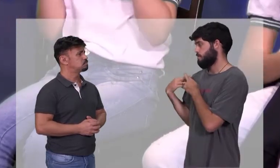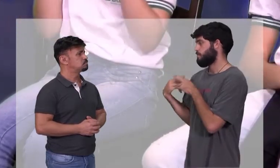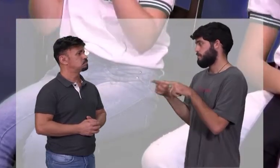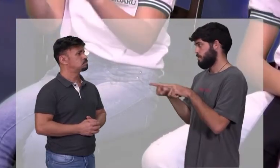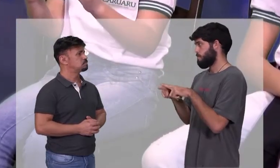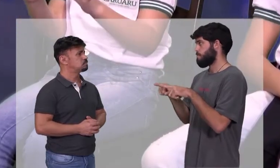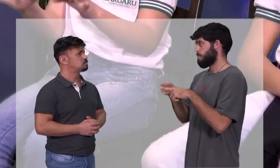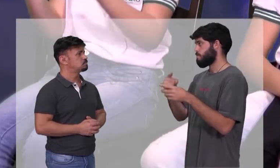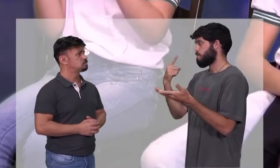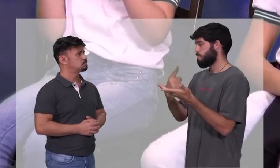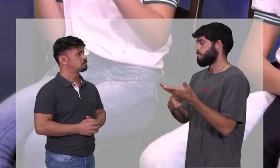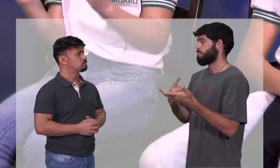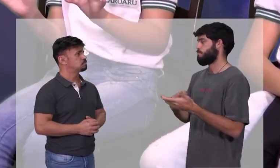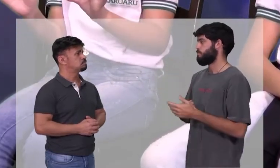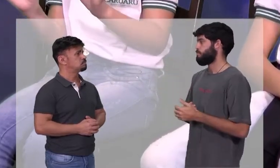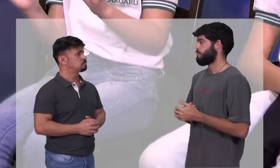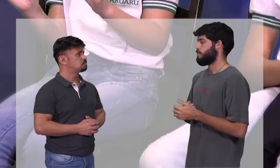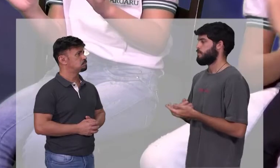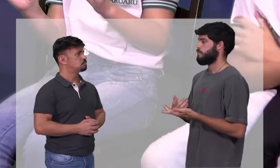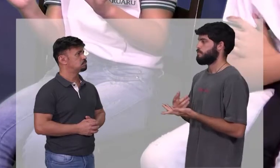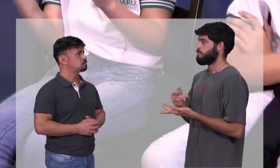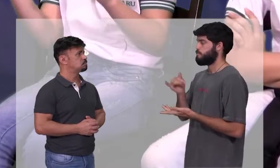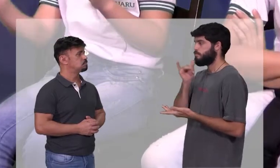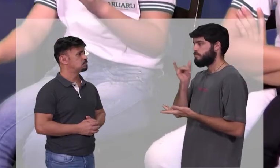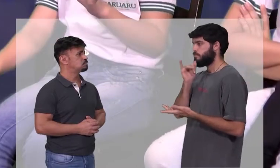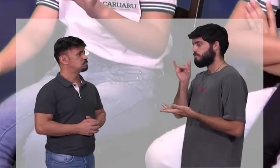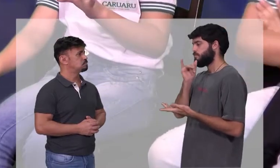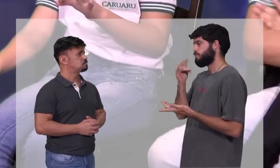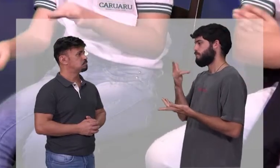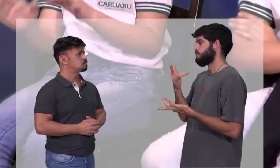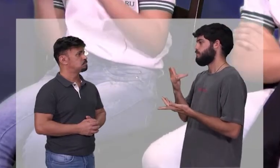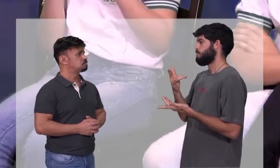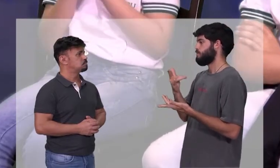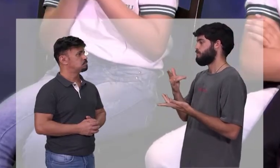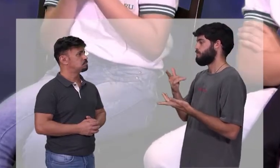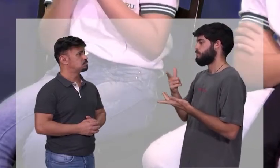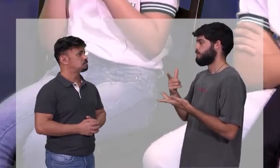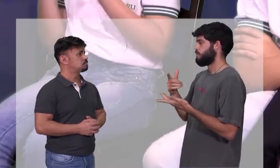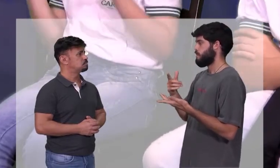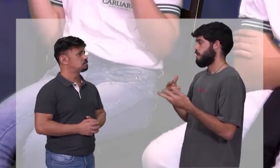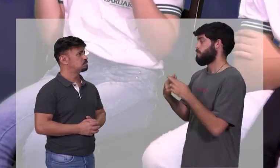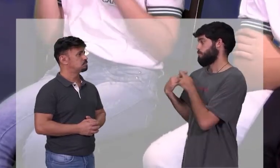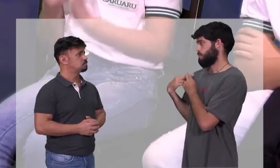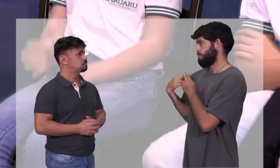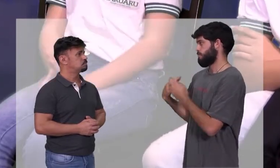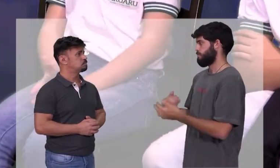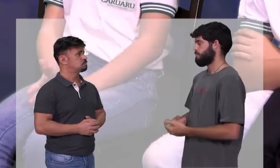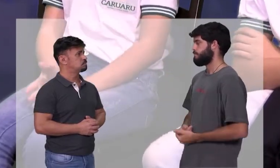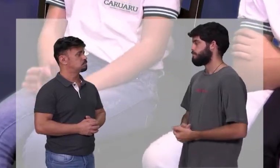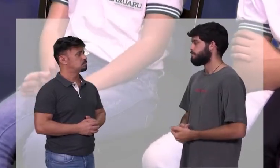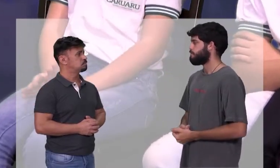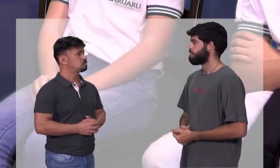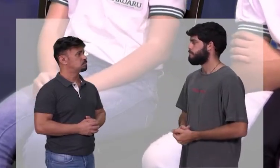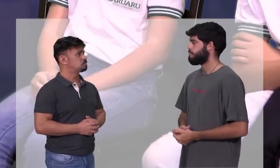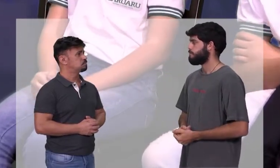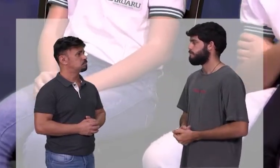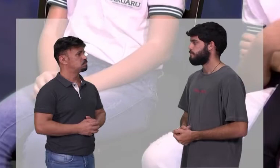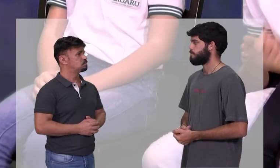o compromisso. A pessoa se compromete, disse que vai fazer aquilo, tem que fazer. Isso é uma responsabilidade,